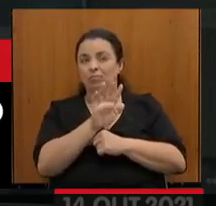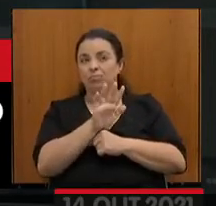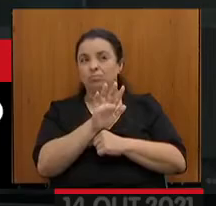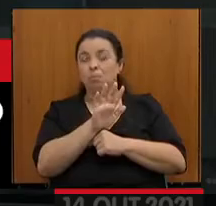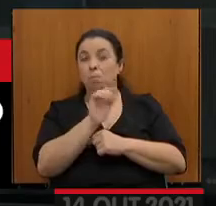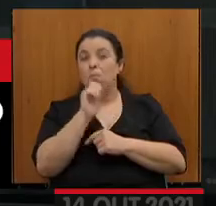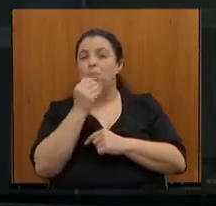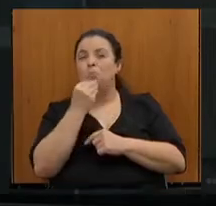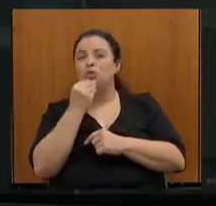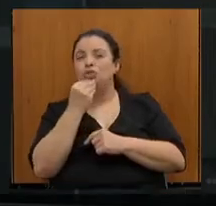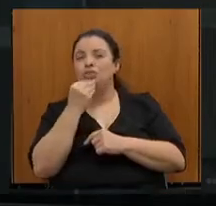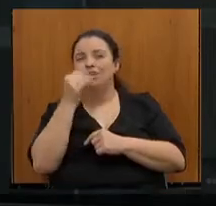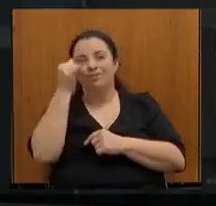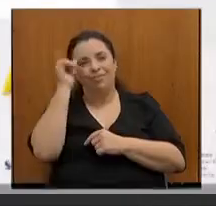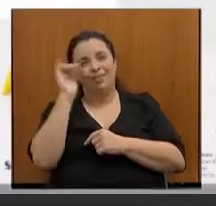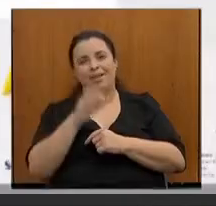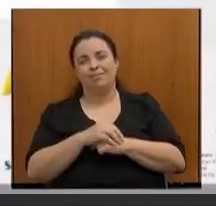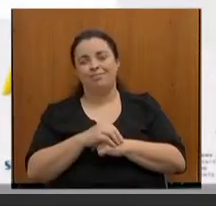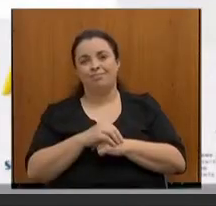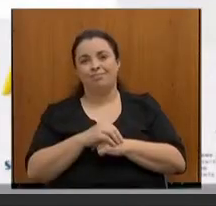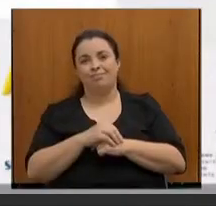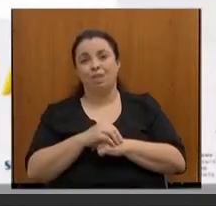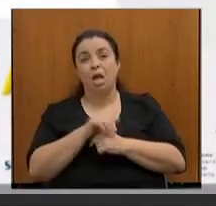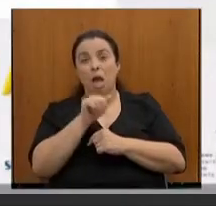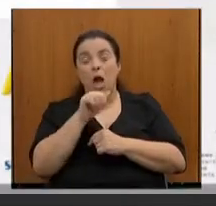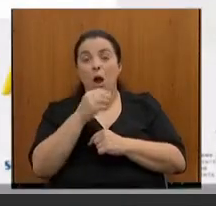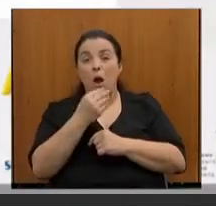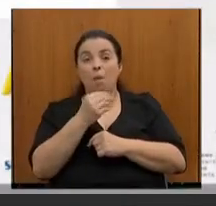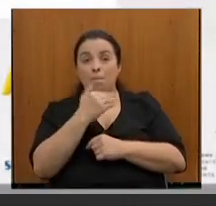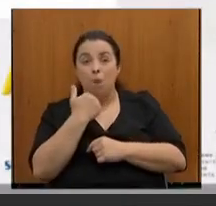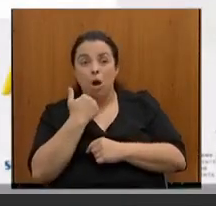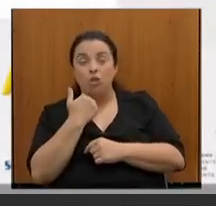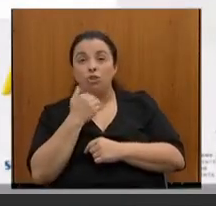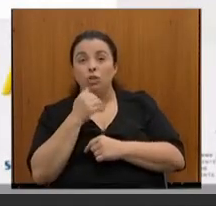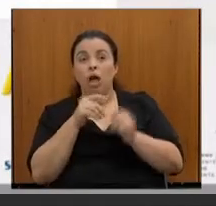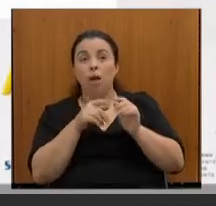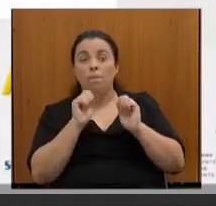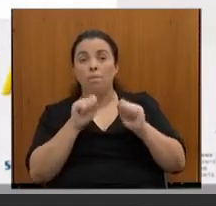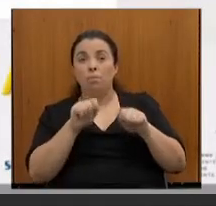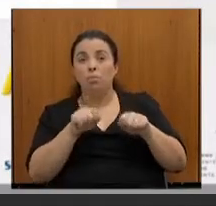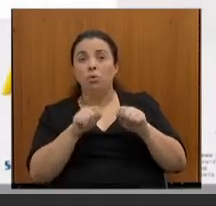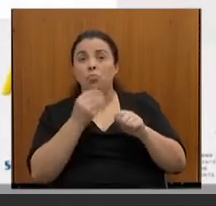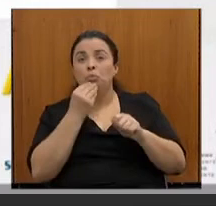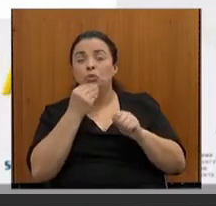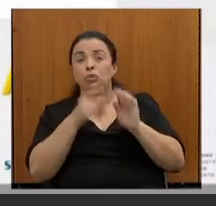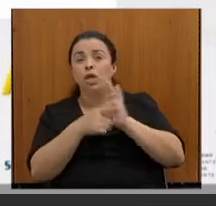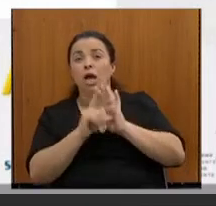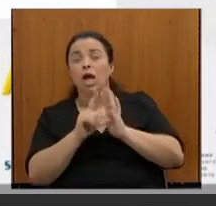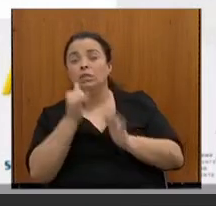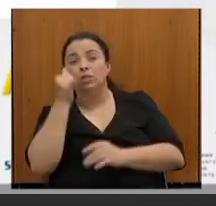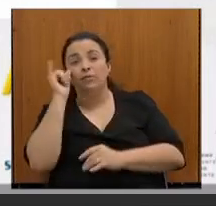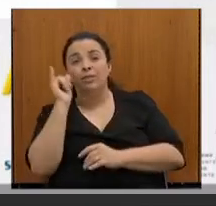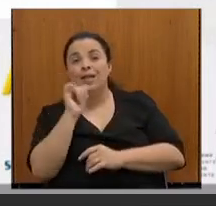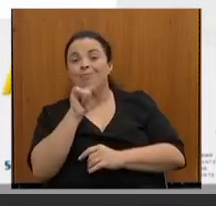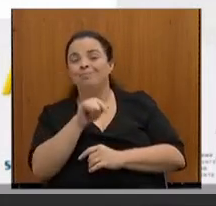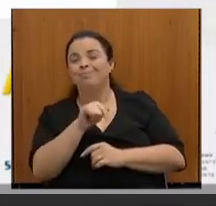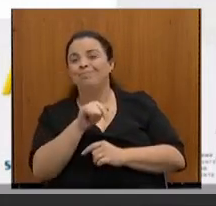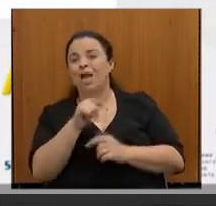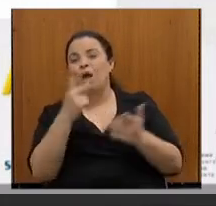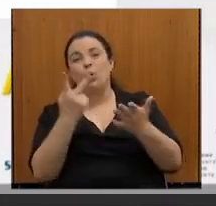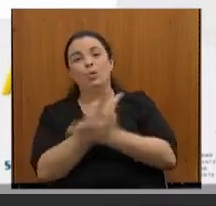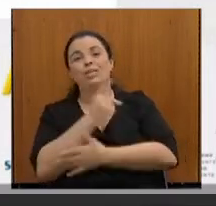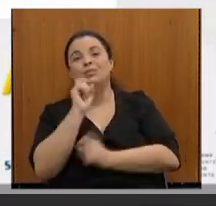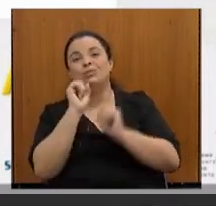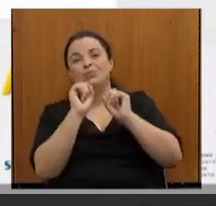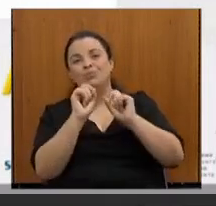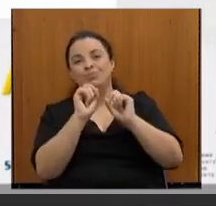não é uma fatalidade. Uma morte evitável é uma violação de direito. Em algum momento, há uma falha.